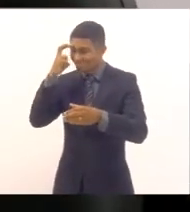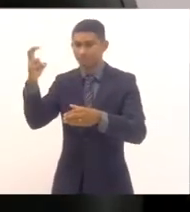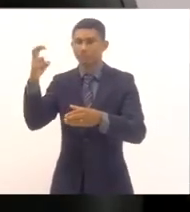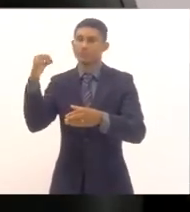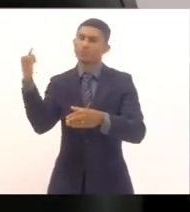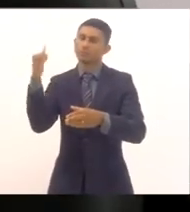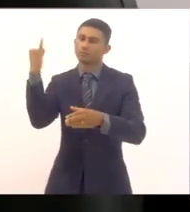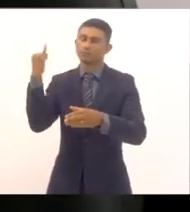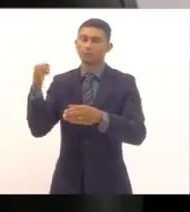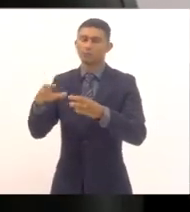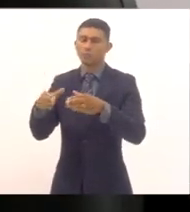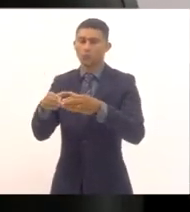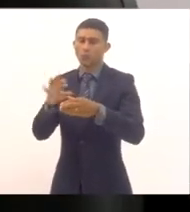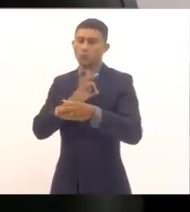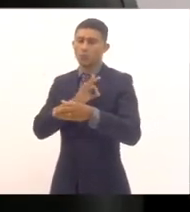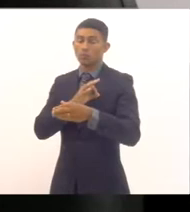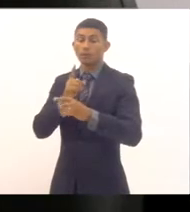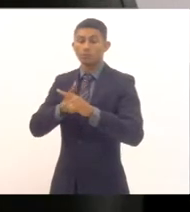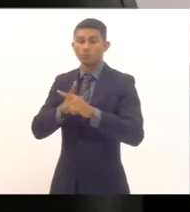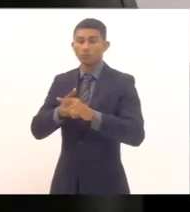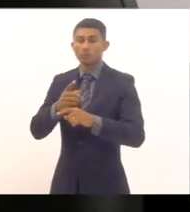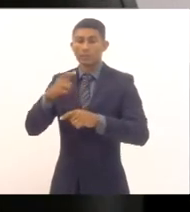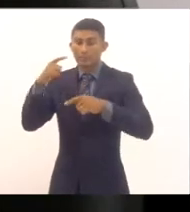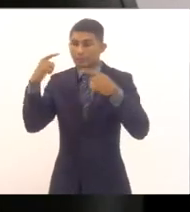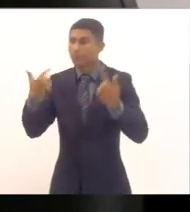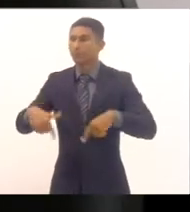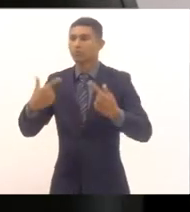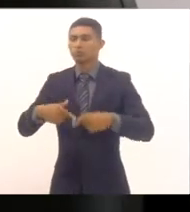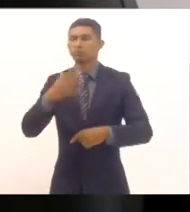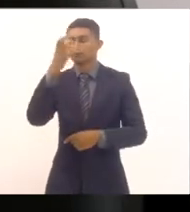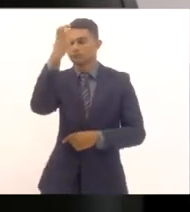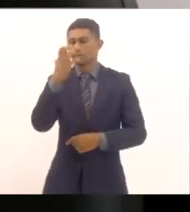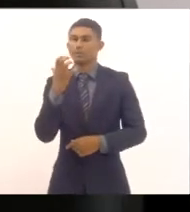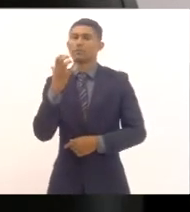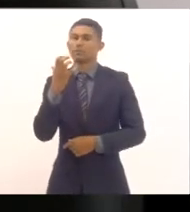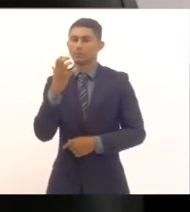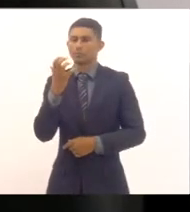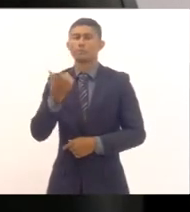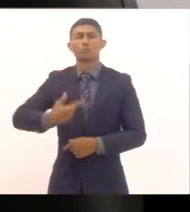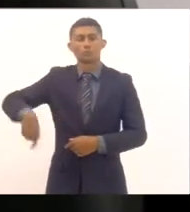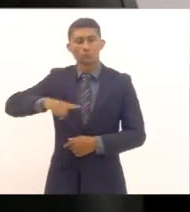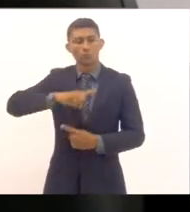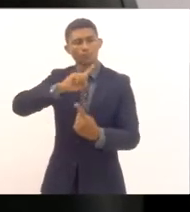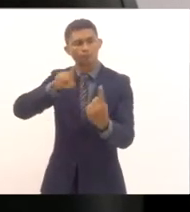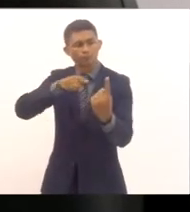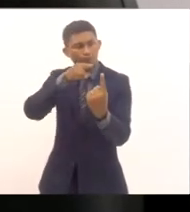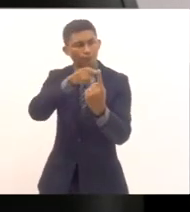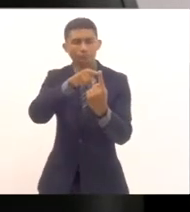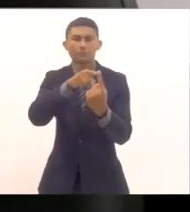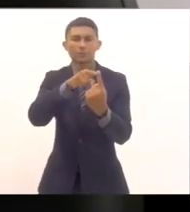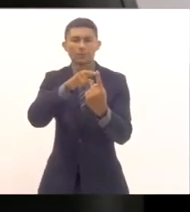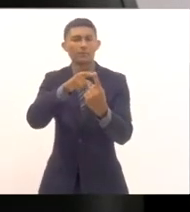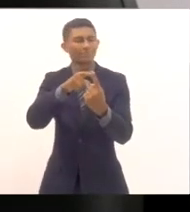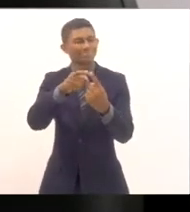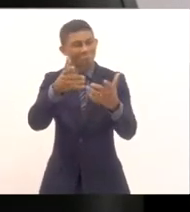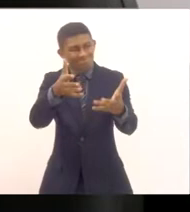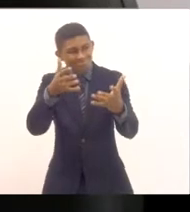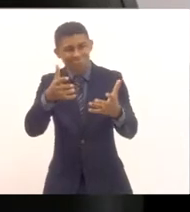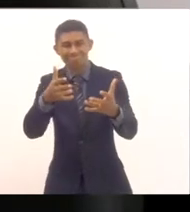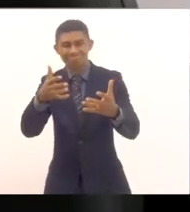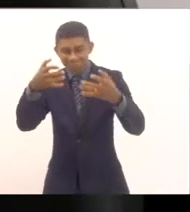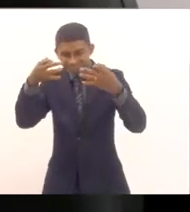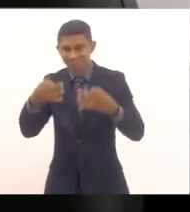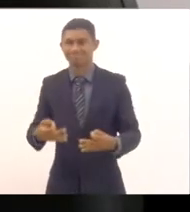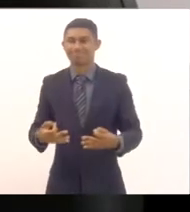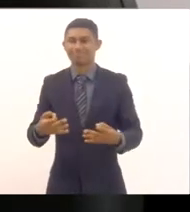tem que ter muita levar muito a sério que a gente está fazendo três assim a gente sempre gosta de pegar uma missão e levar a cabo a